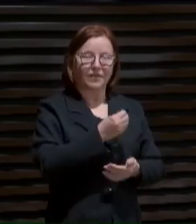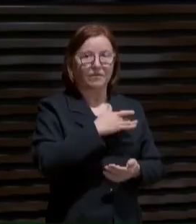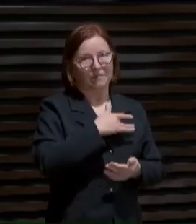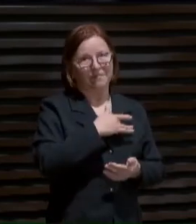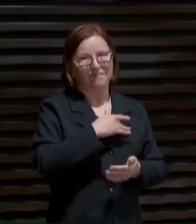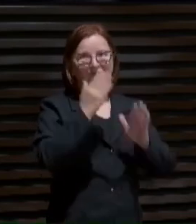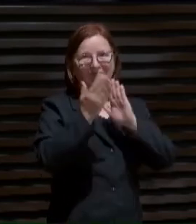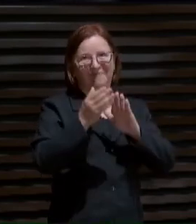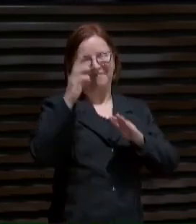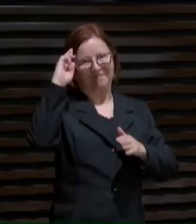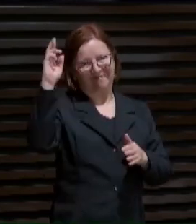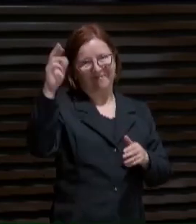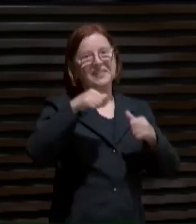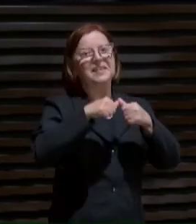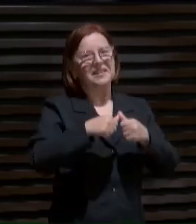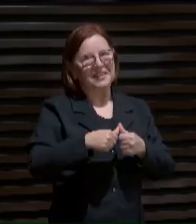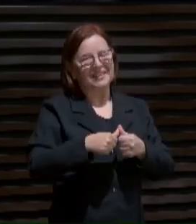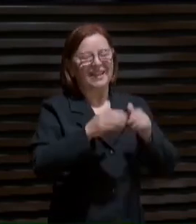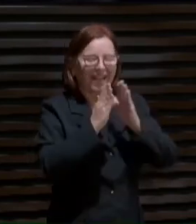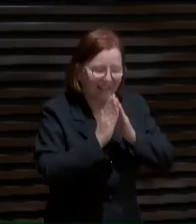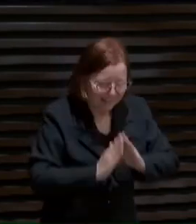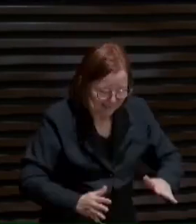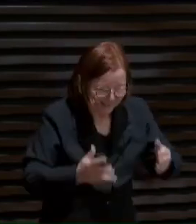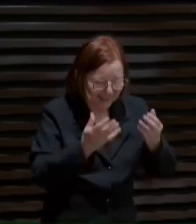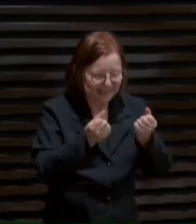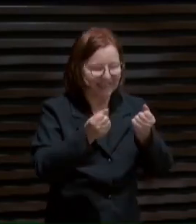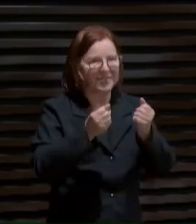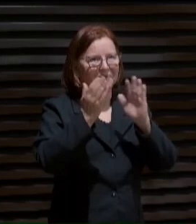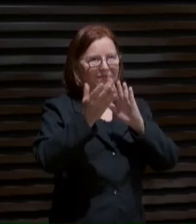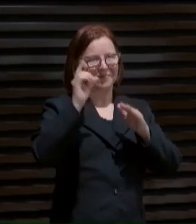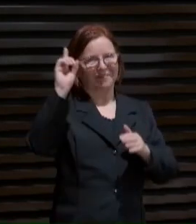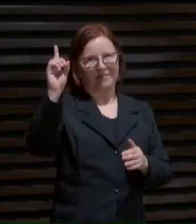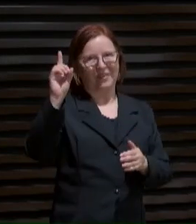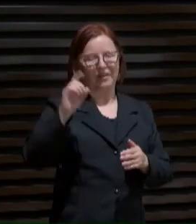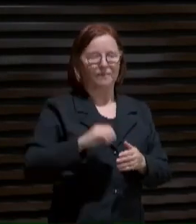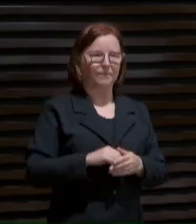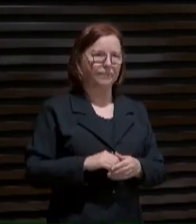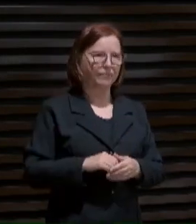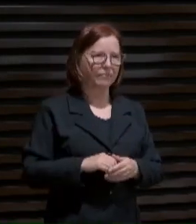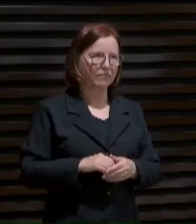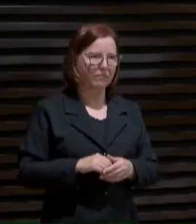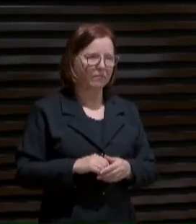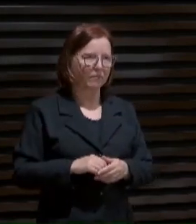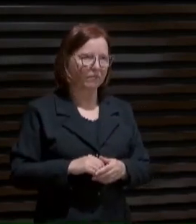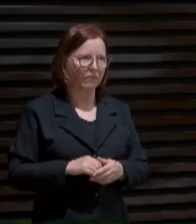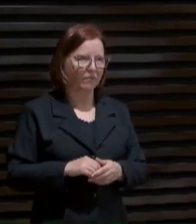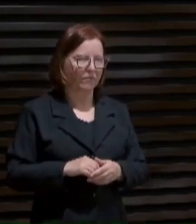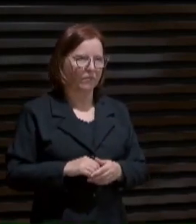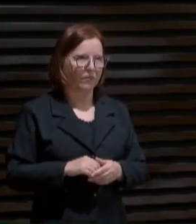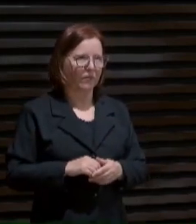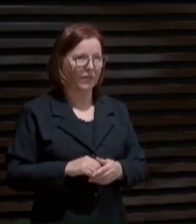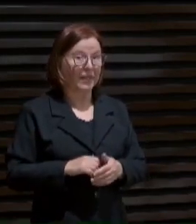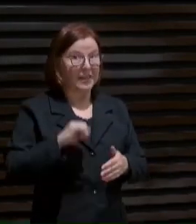isto é uma adoração aceitável diante dele nós devemos deduzir que porque algo nos agrada